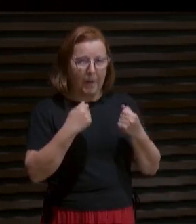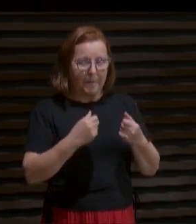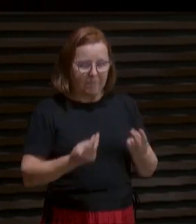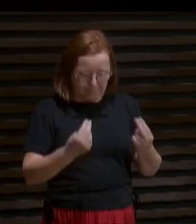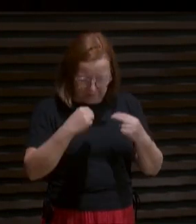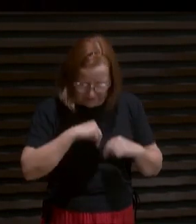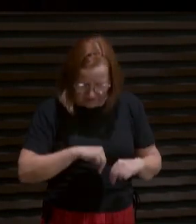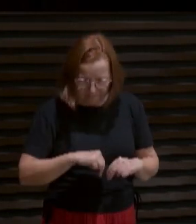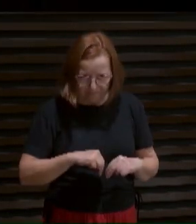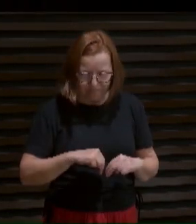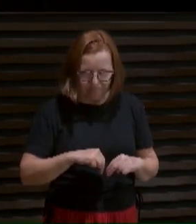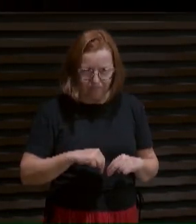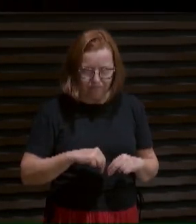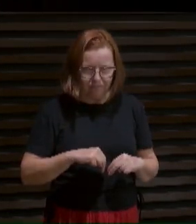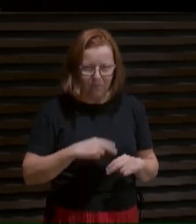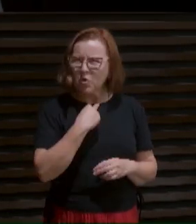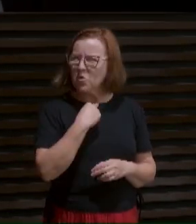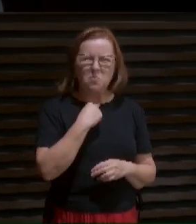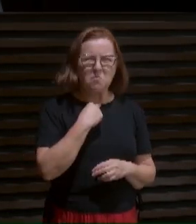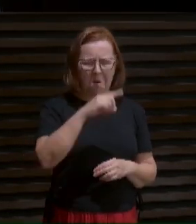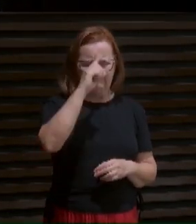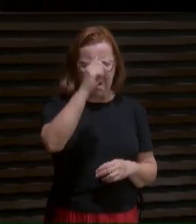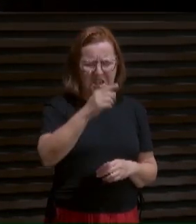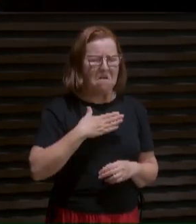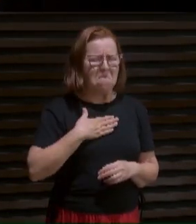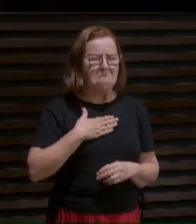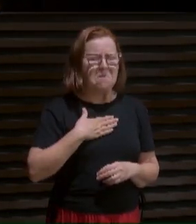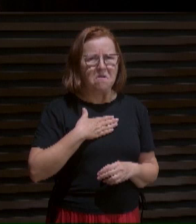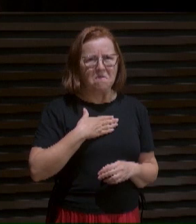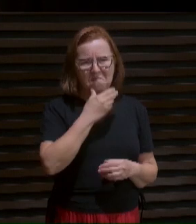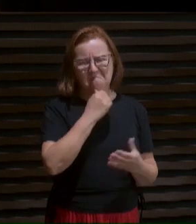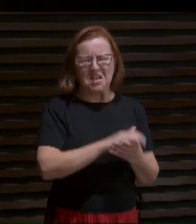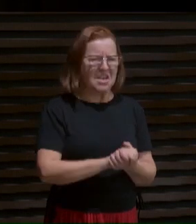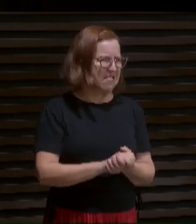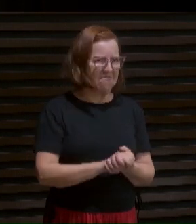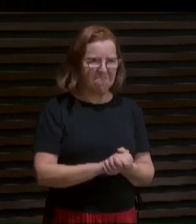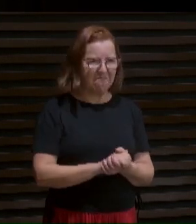posso mais mandar no meu marido, nem na minha esposa.